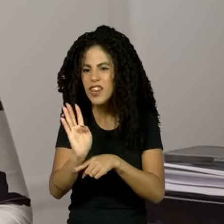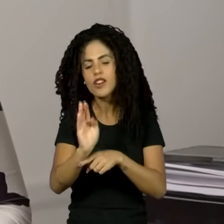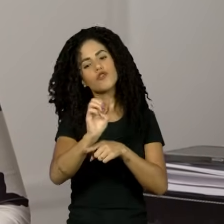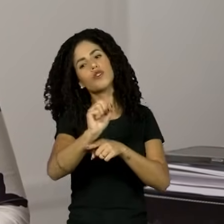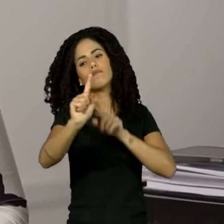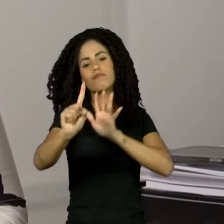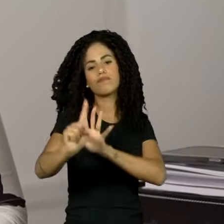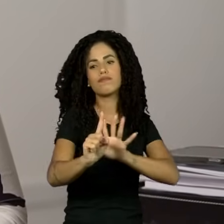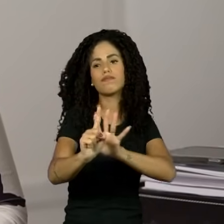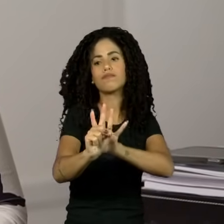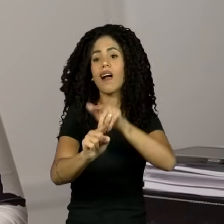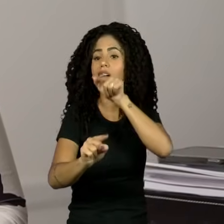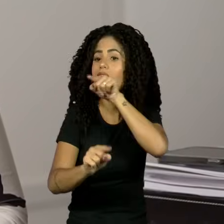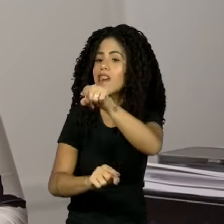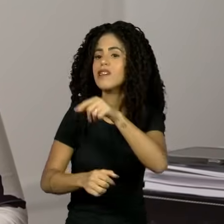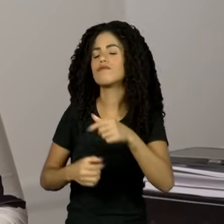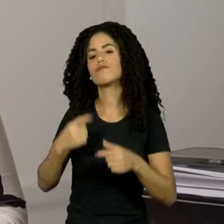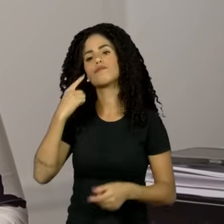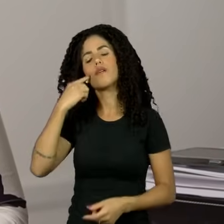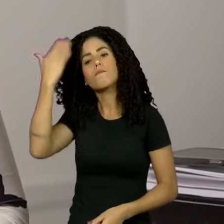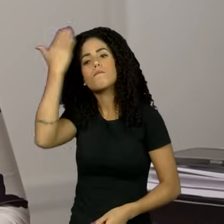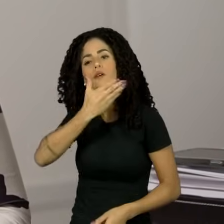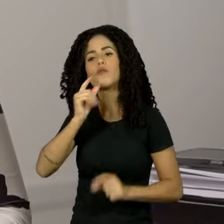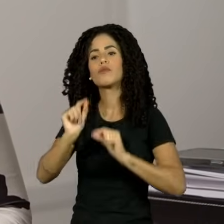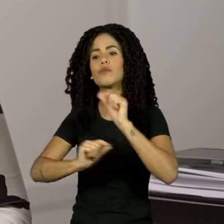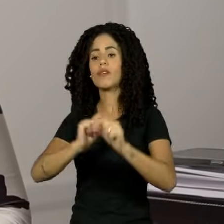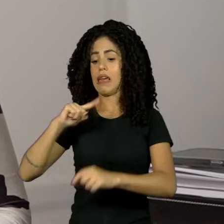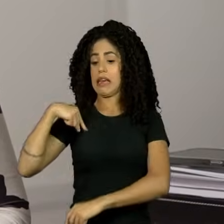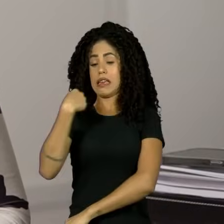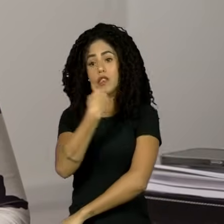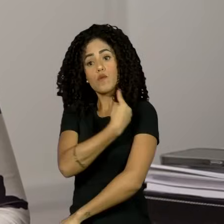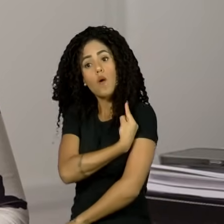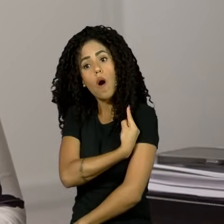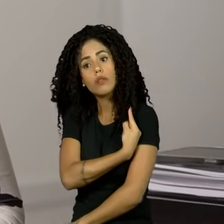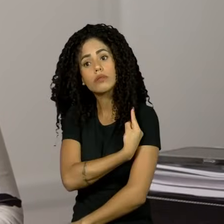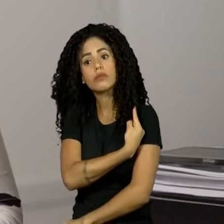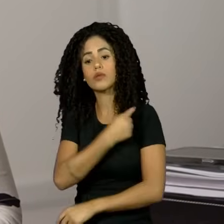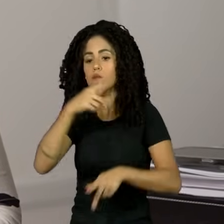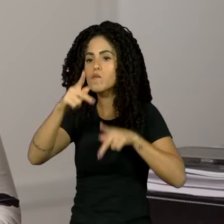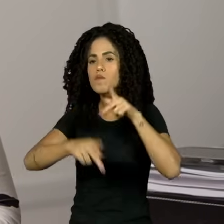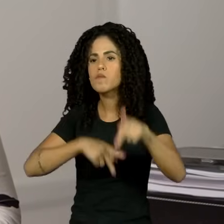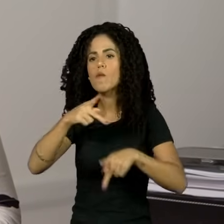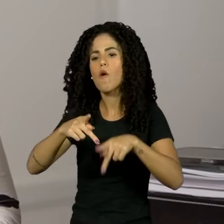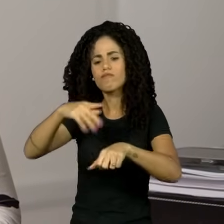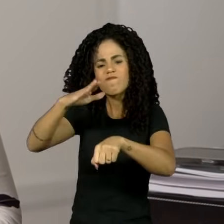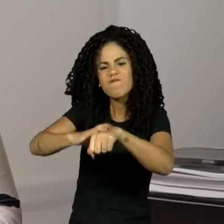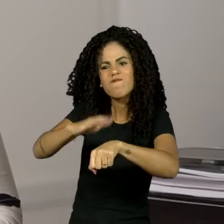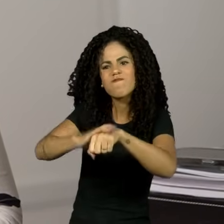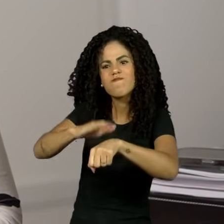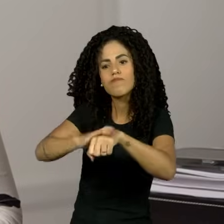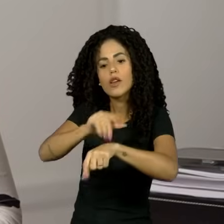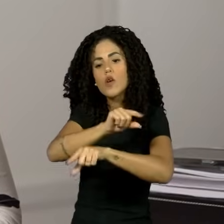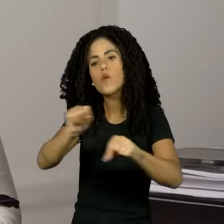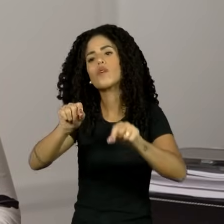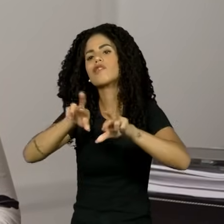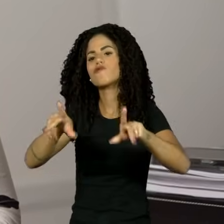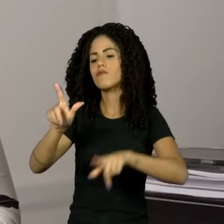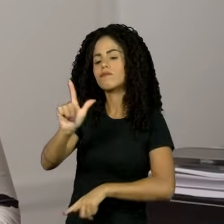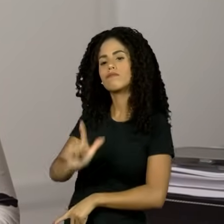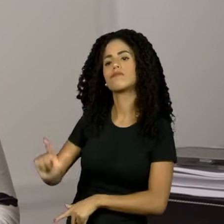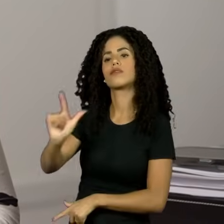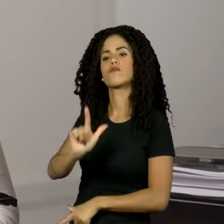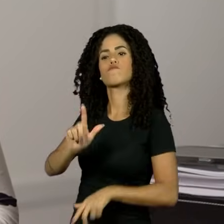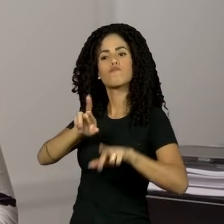Eu acho que isso comprova que somos nós que fazemos uma